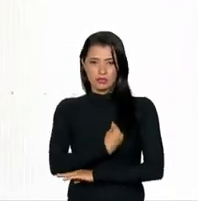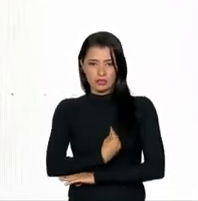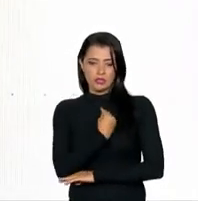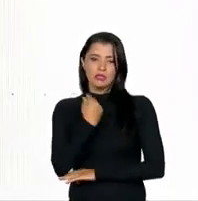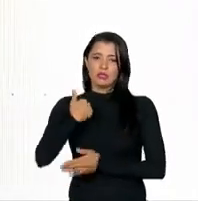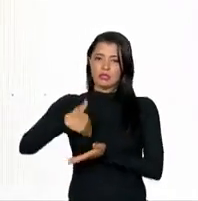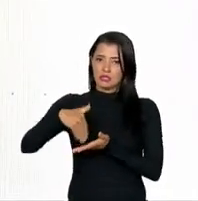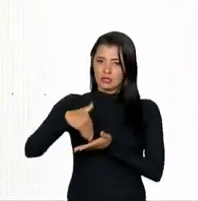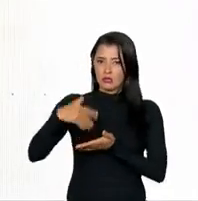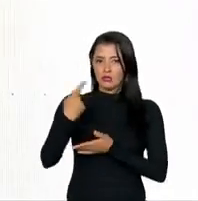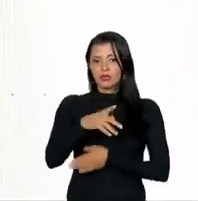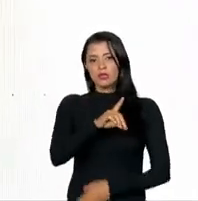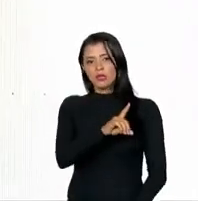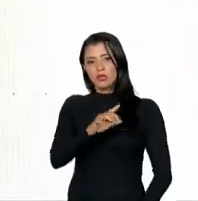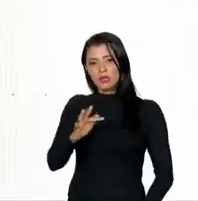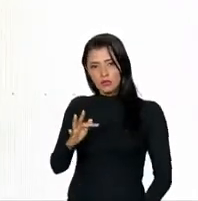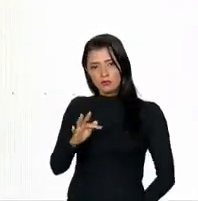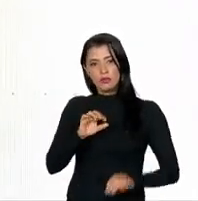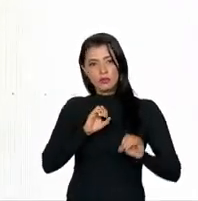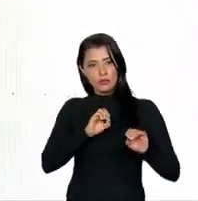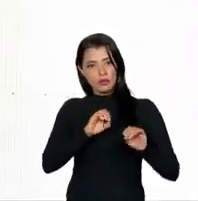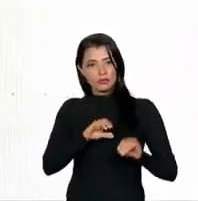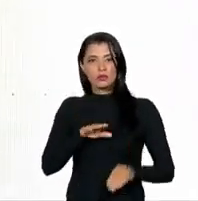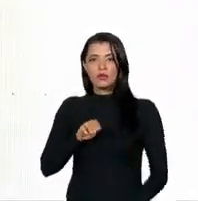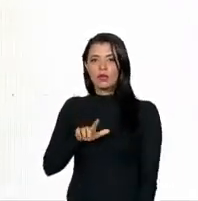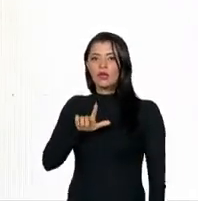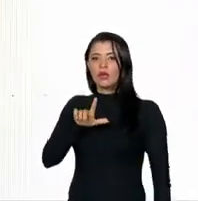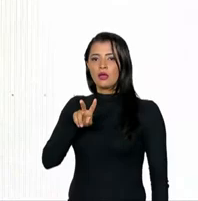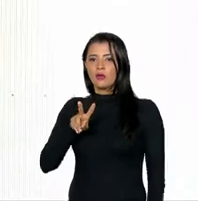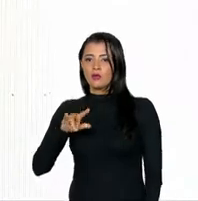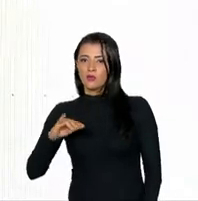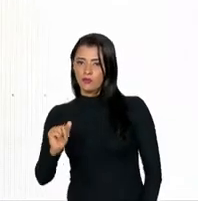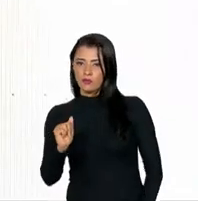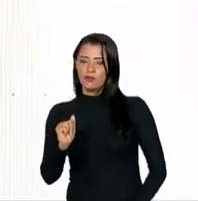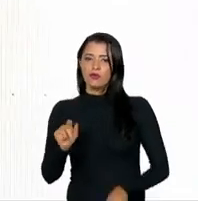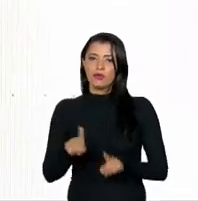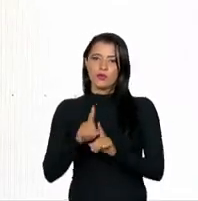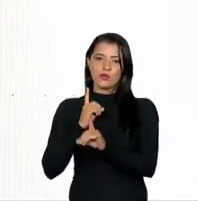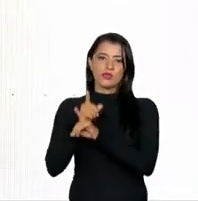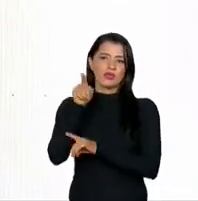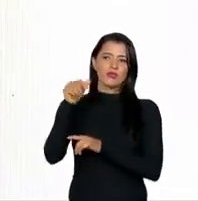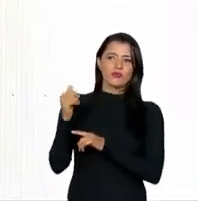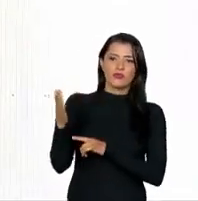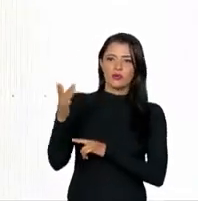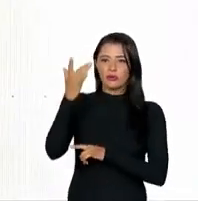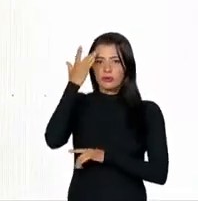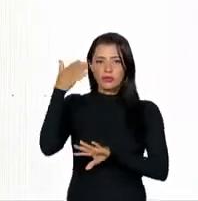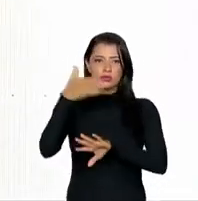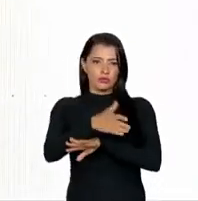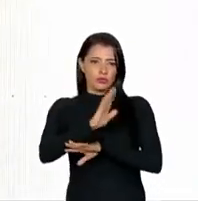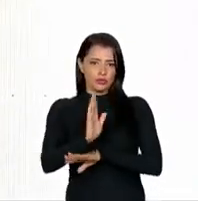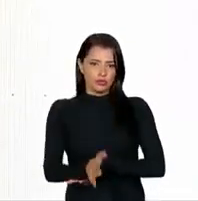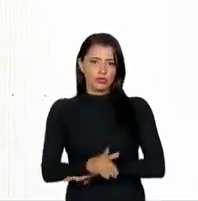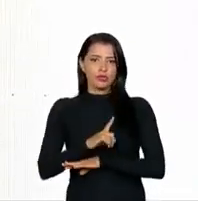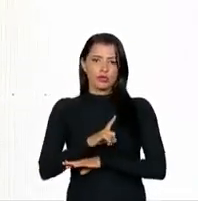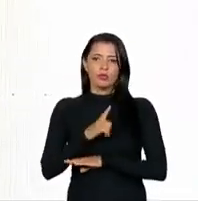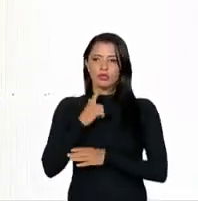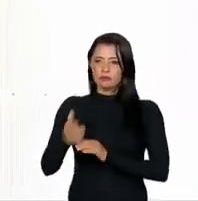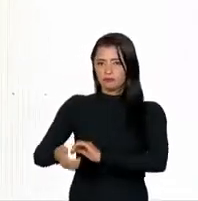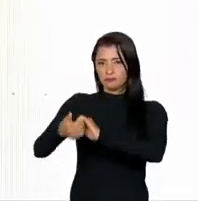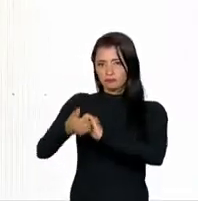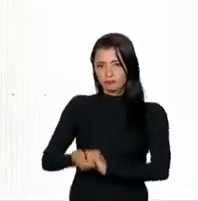da Educação do Distrito Federal, a Elvia. Eu a encontrei ali fora, não sei se ela está aqui dentro, mas